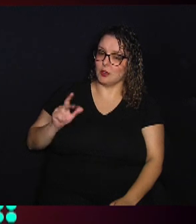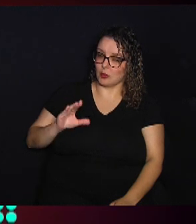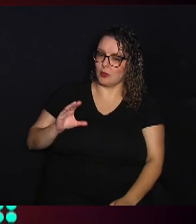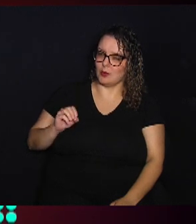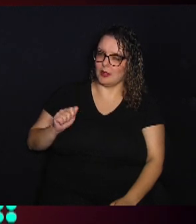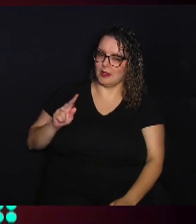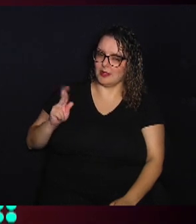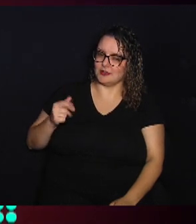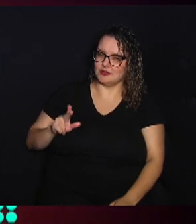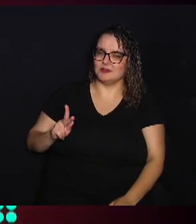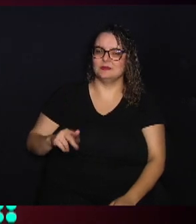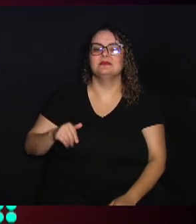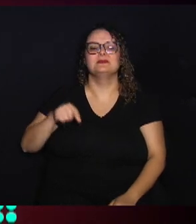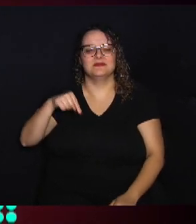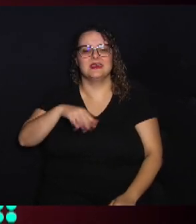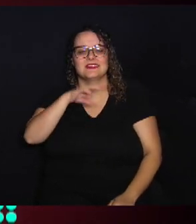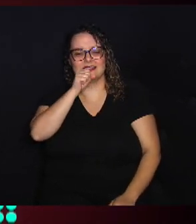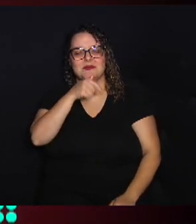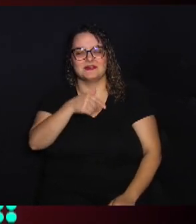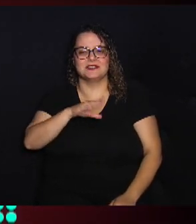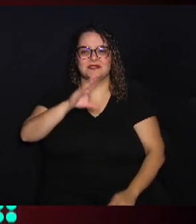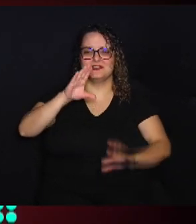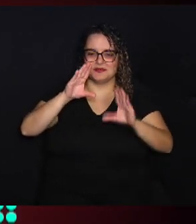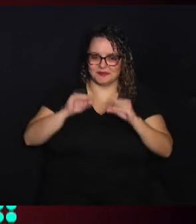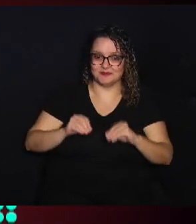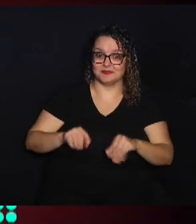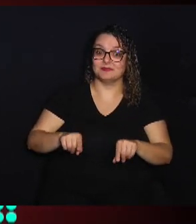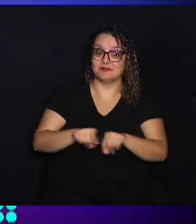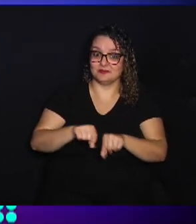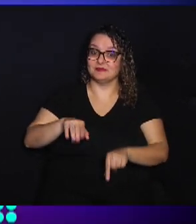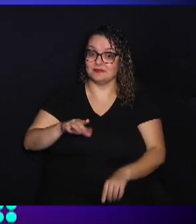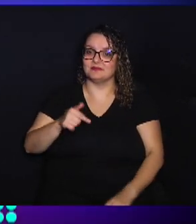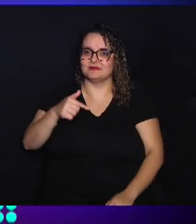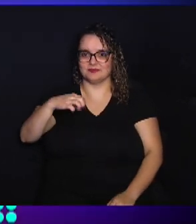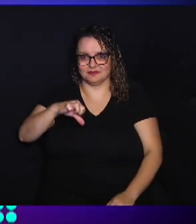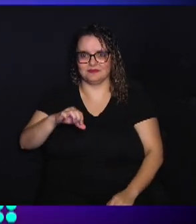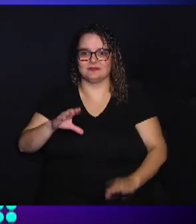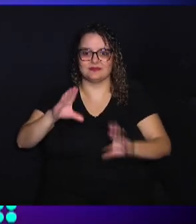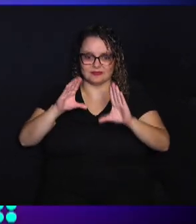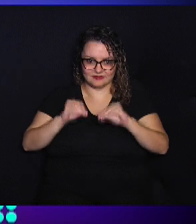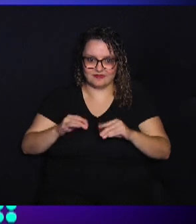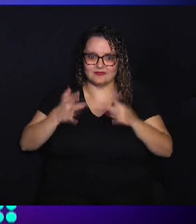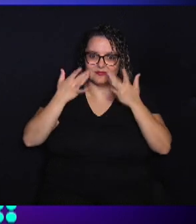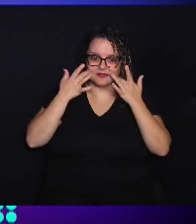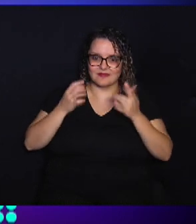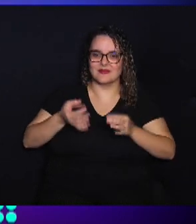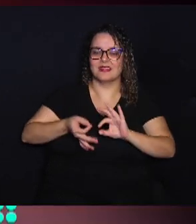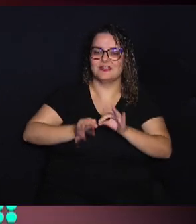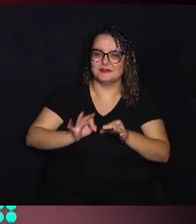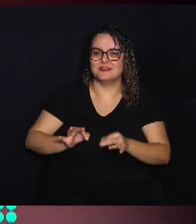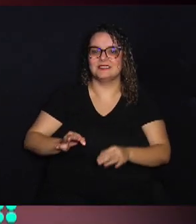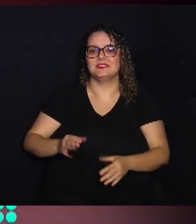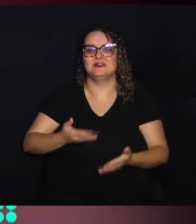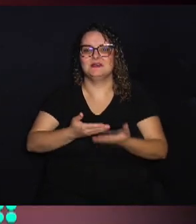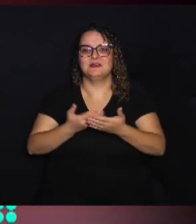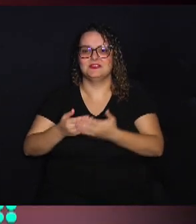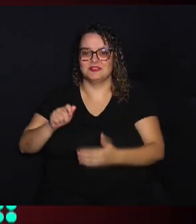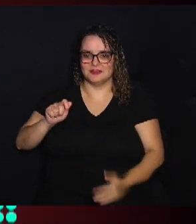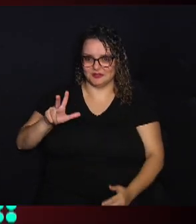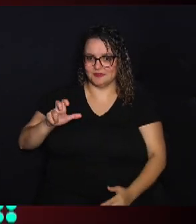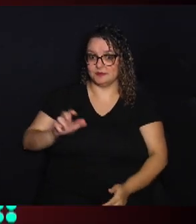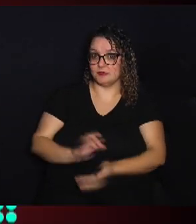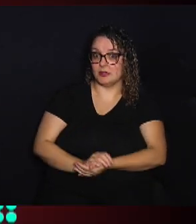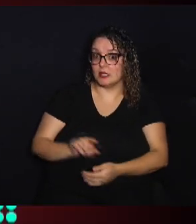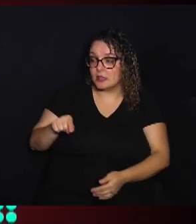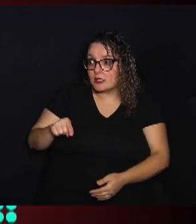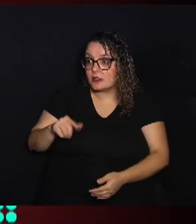Mindset neste sábado às 7h e tem sessão extra às 9h no Teatro Oficina do Estudante. E ele vai ter